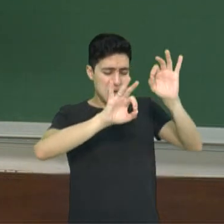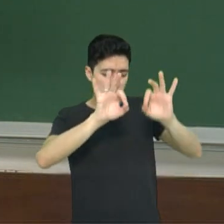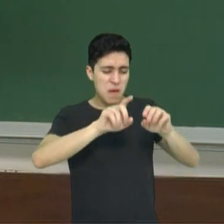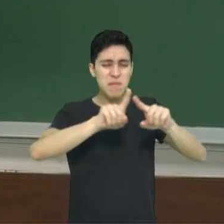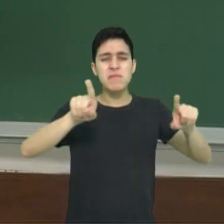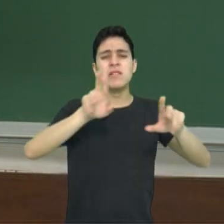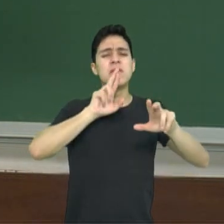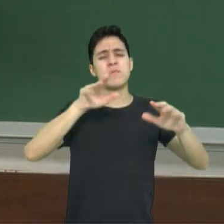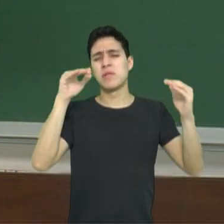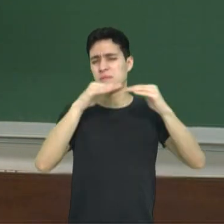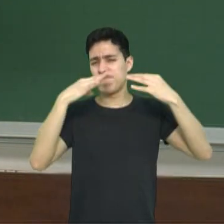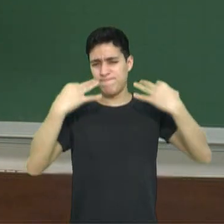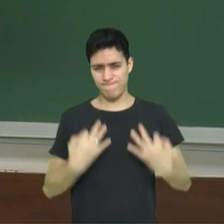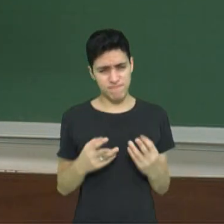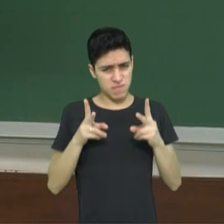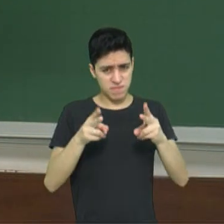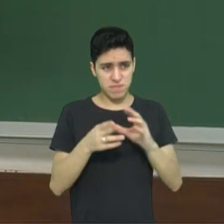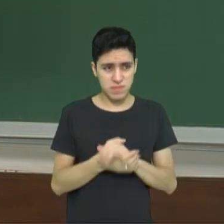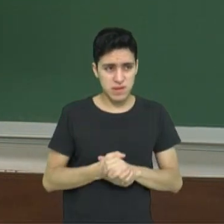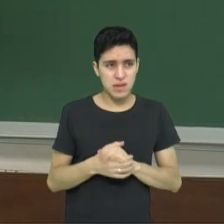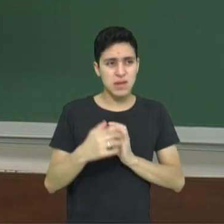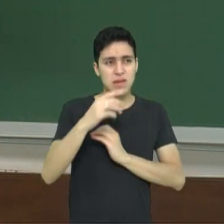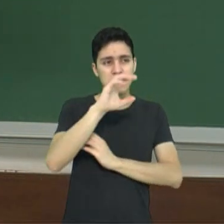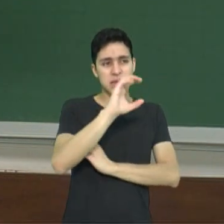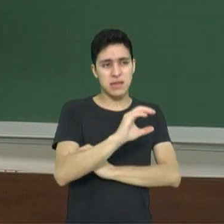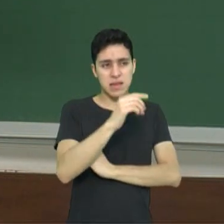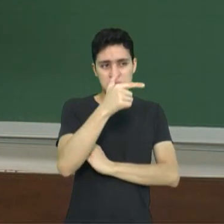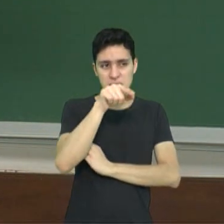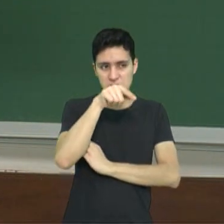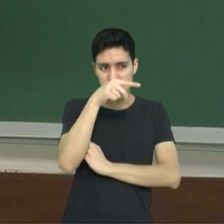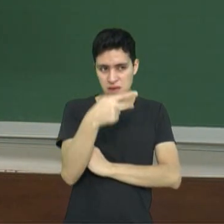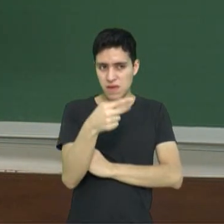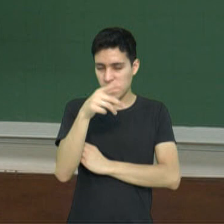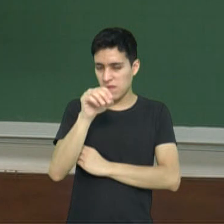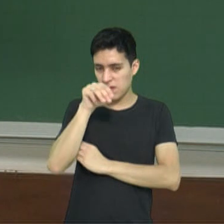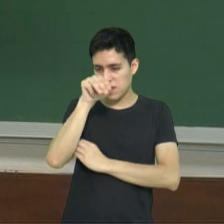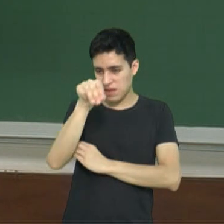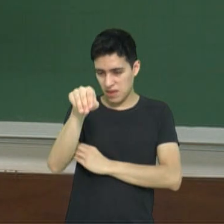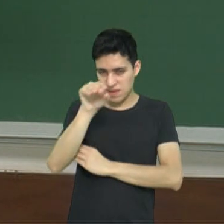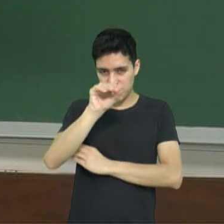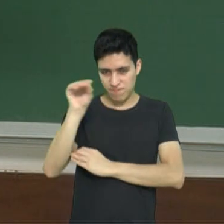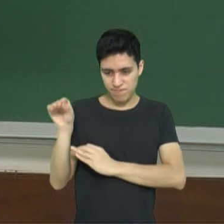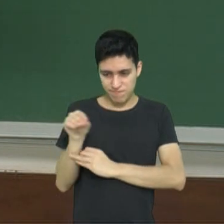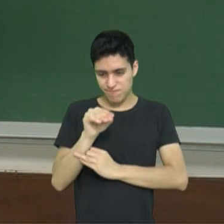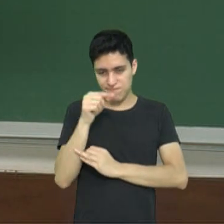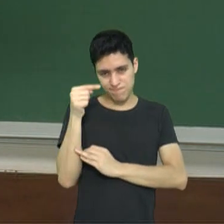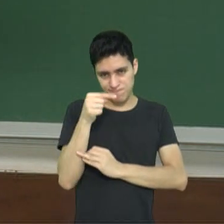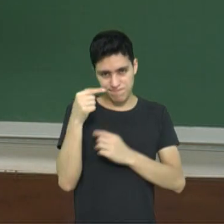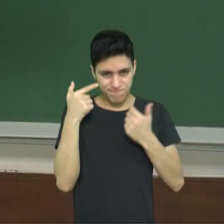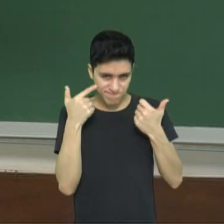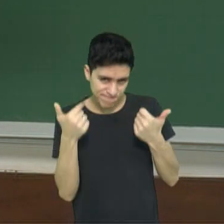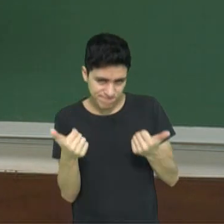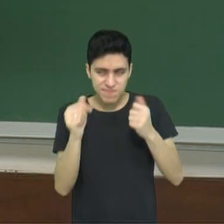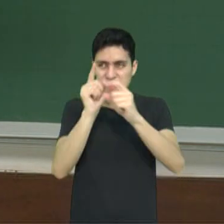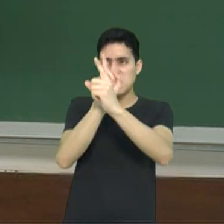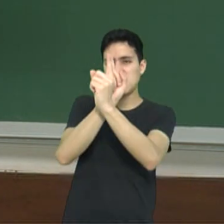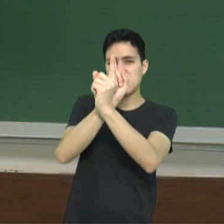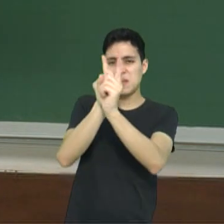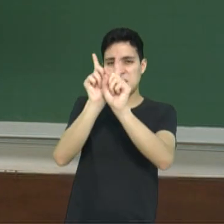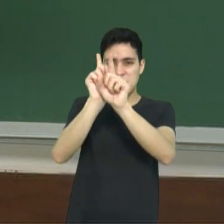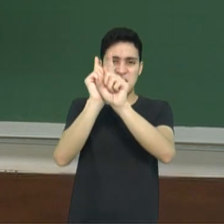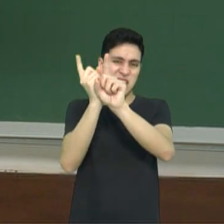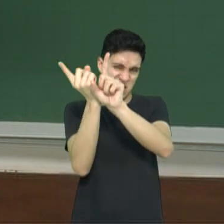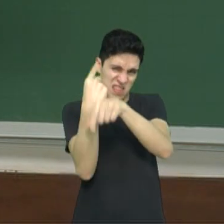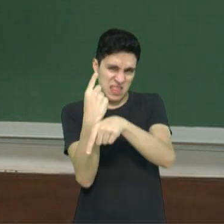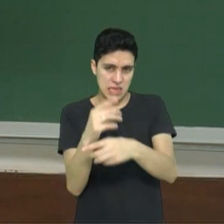igualzinha. C igual 20, esse mais M que está somando passa para o outro lado, subtraindo, operação inversa. E nós